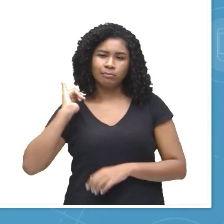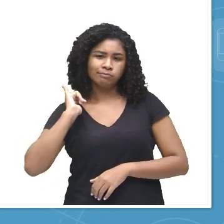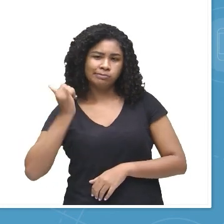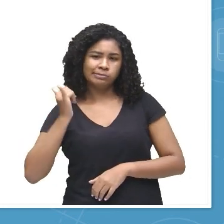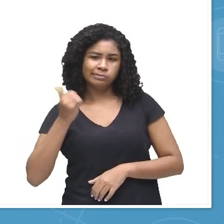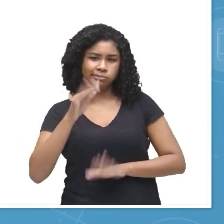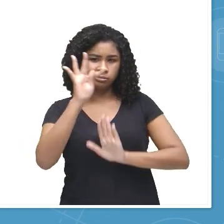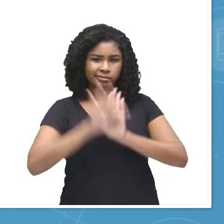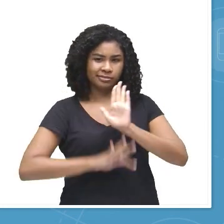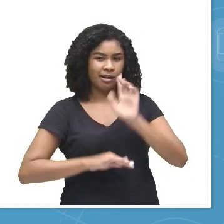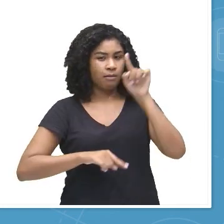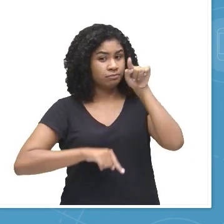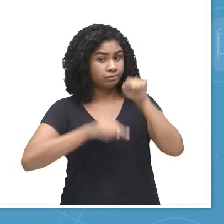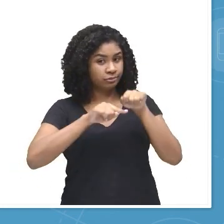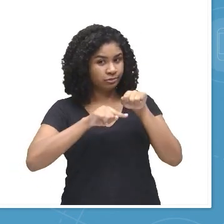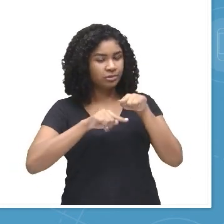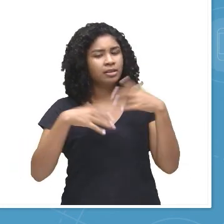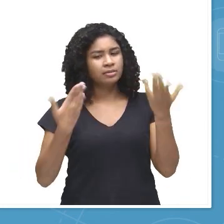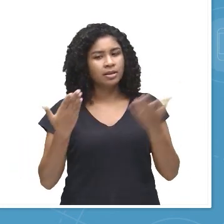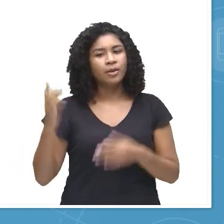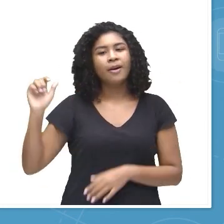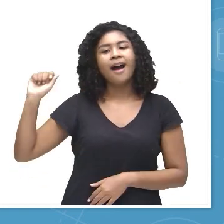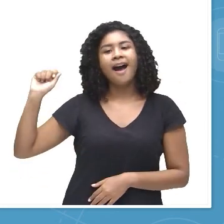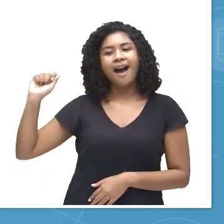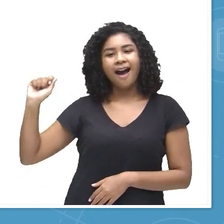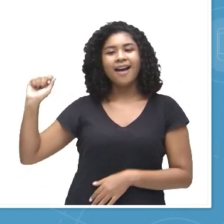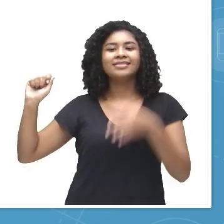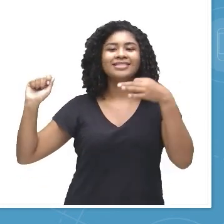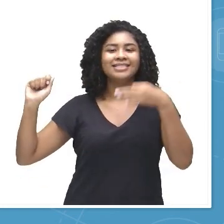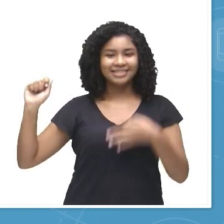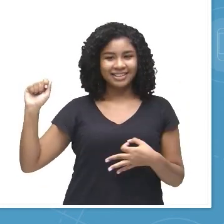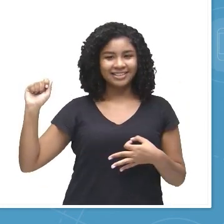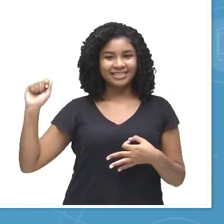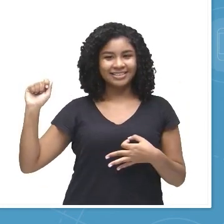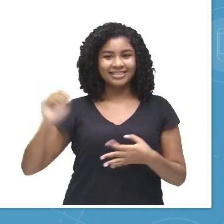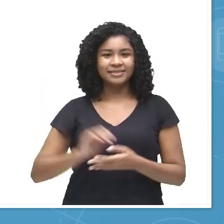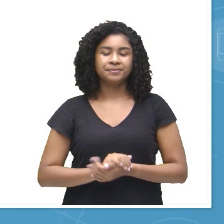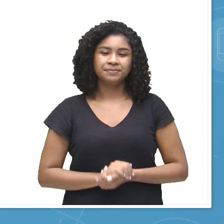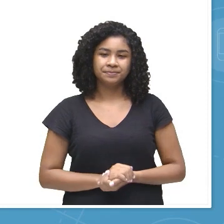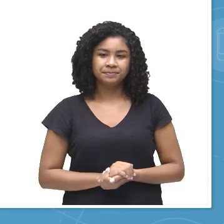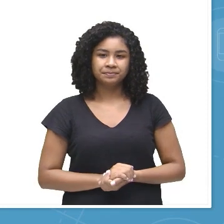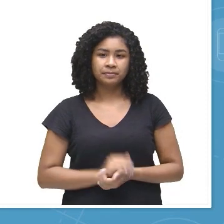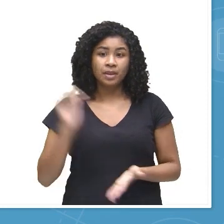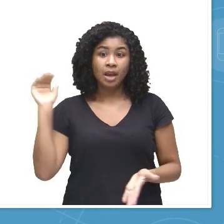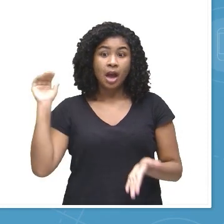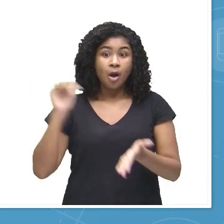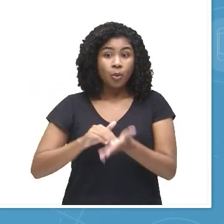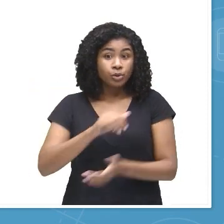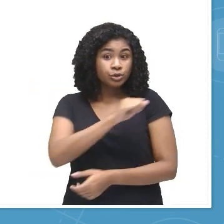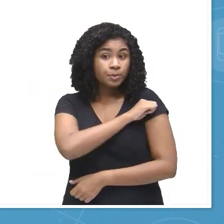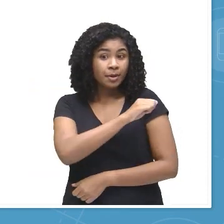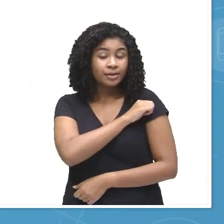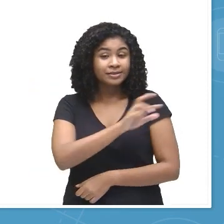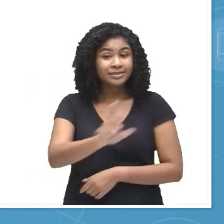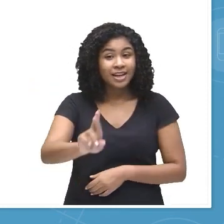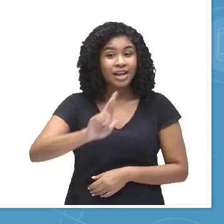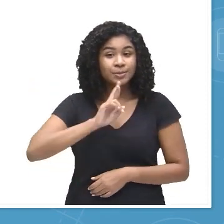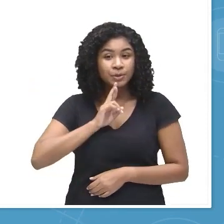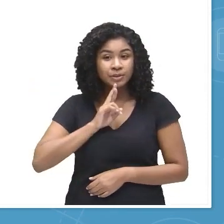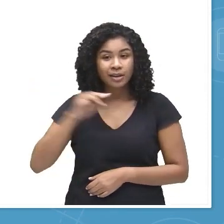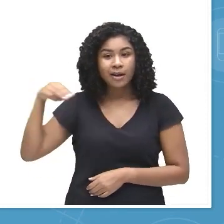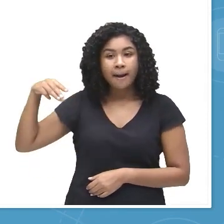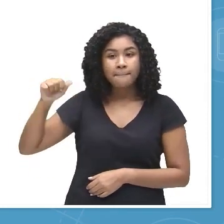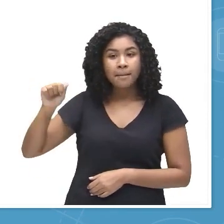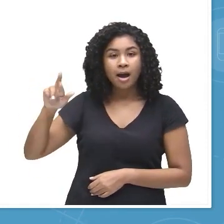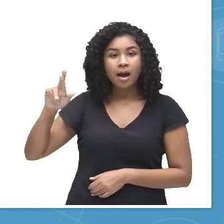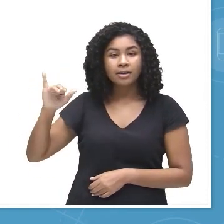A, que vai ser a resposta correta, tá? E a última aluna que respondeu aí foi a Mariene, que